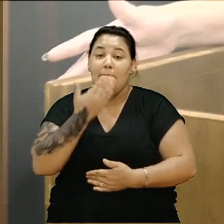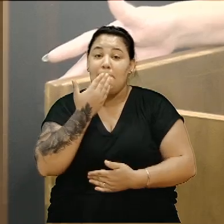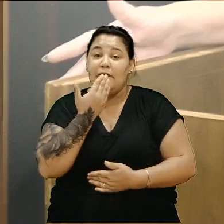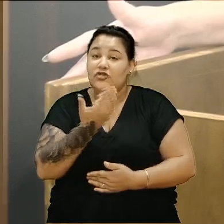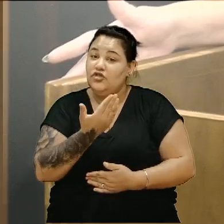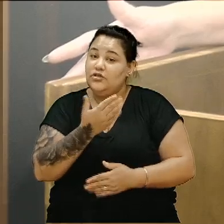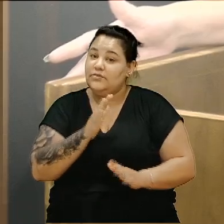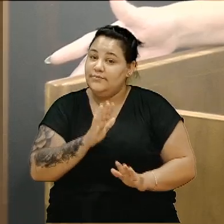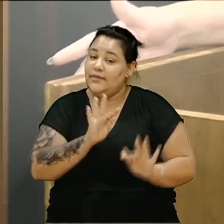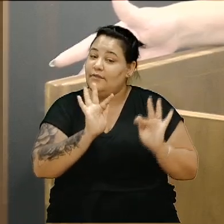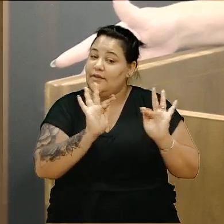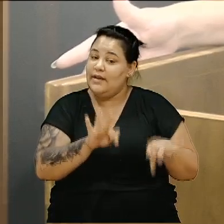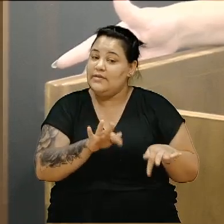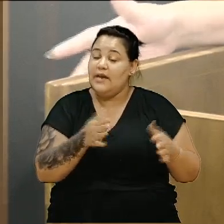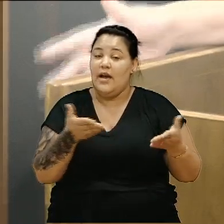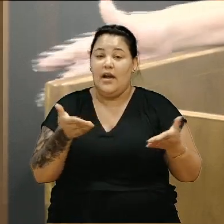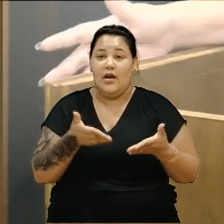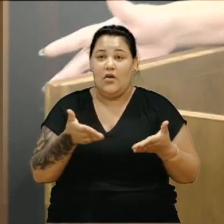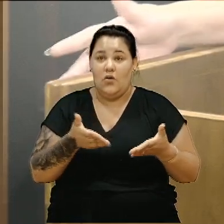finalização desse